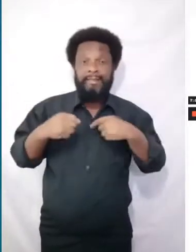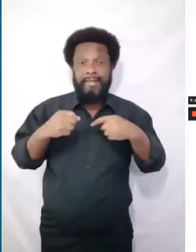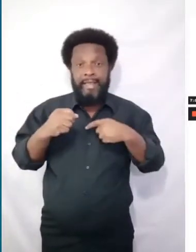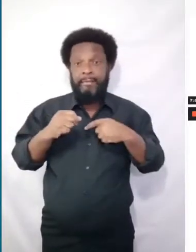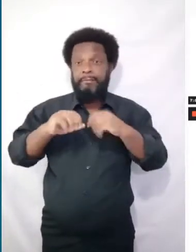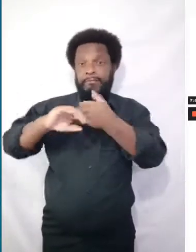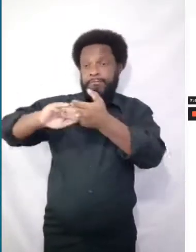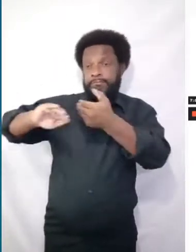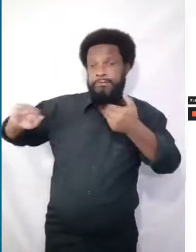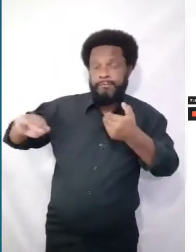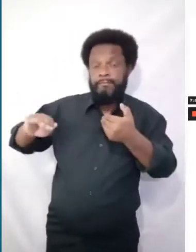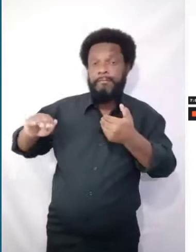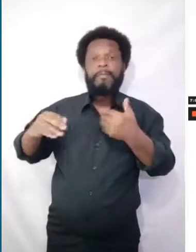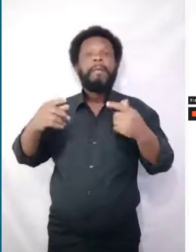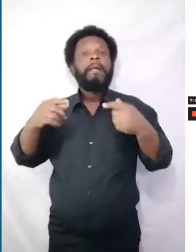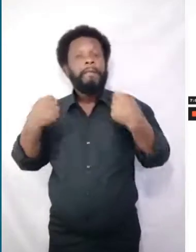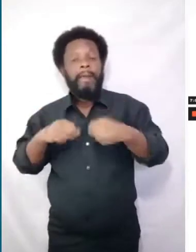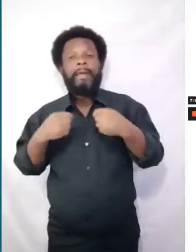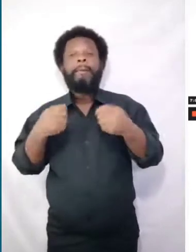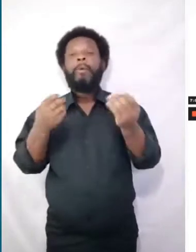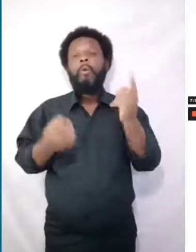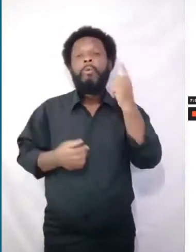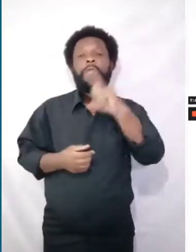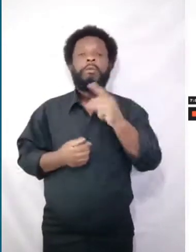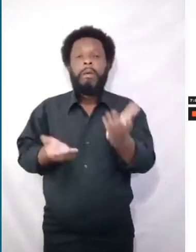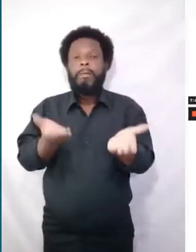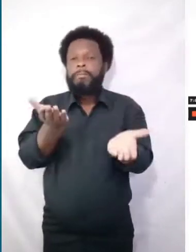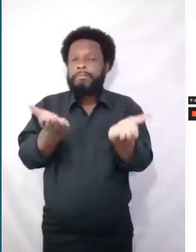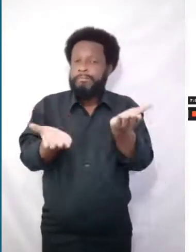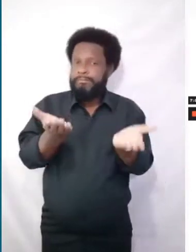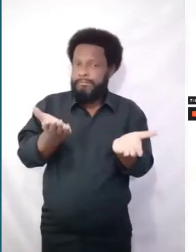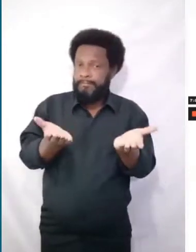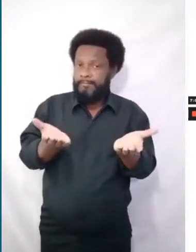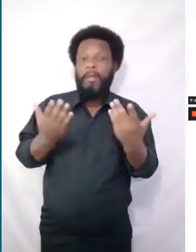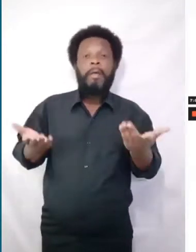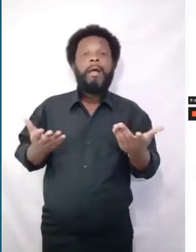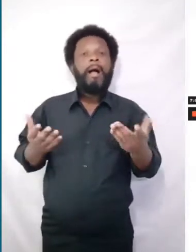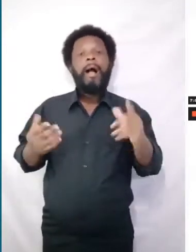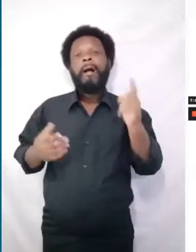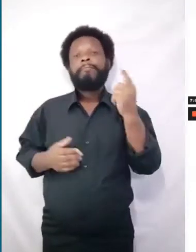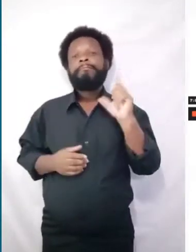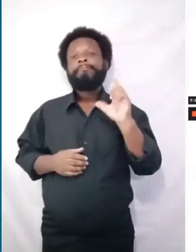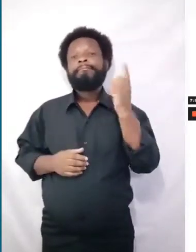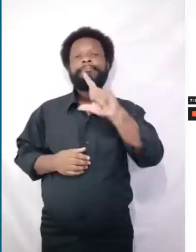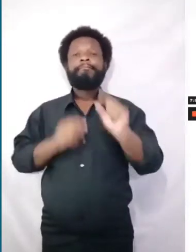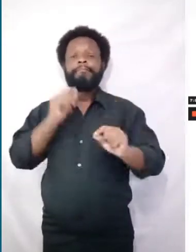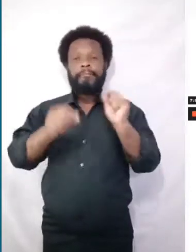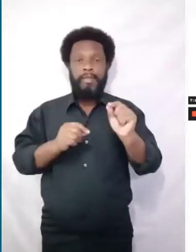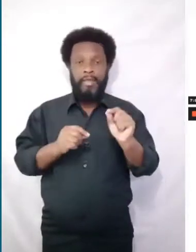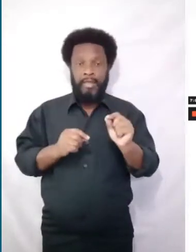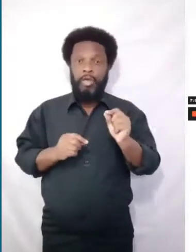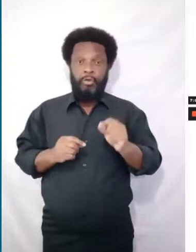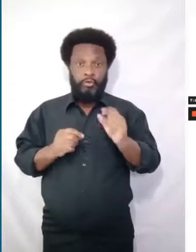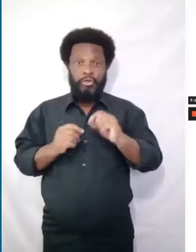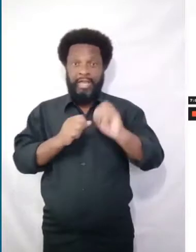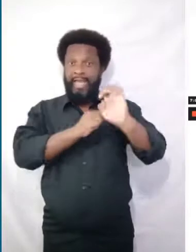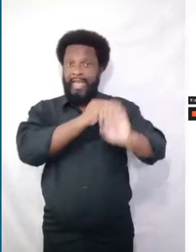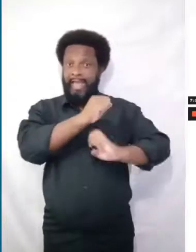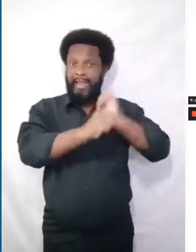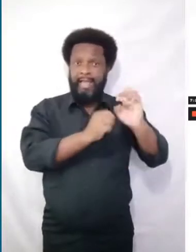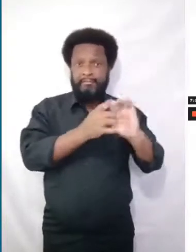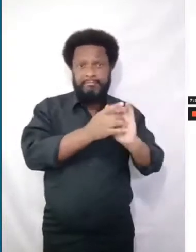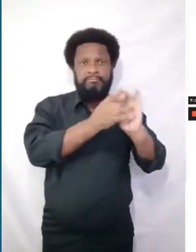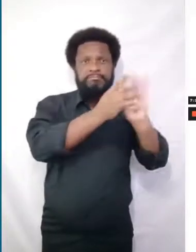máxima que existe entre os pares eletrônicos ligantes e não ligantes. Aqui forneça estabilidade à molécula. Então, o que vai